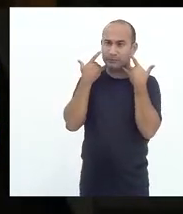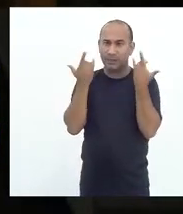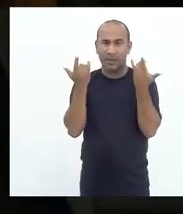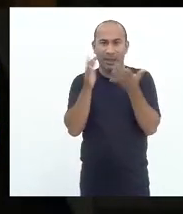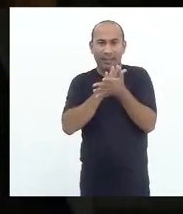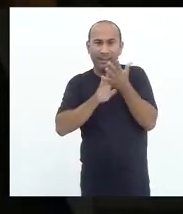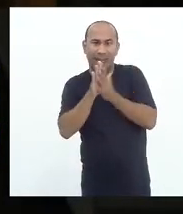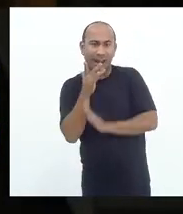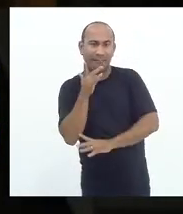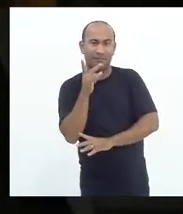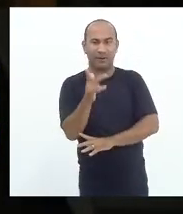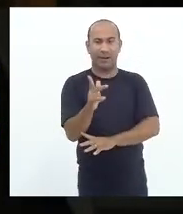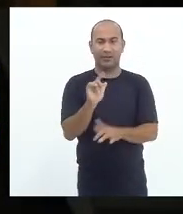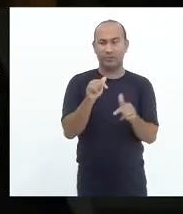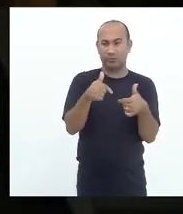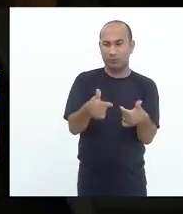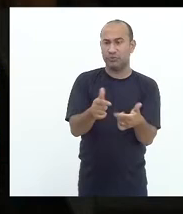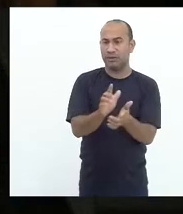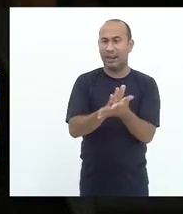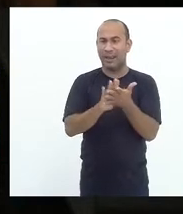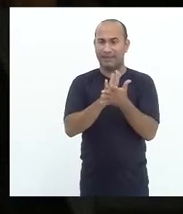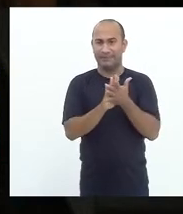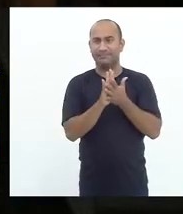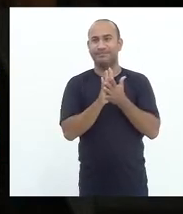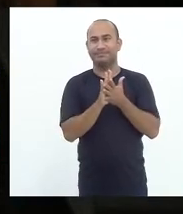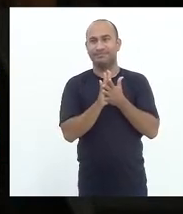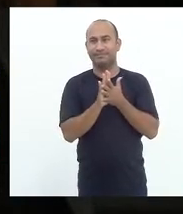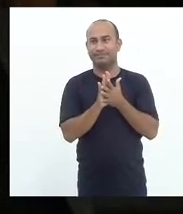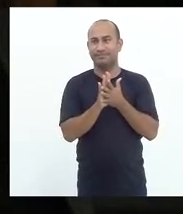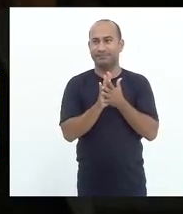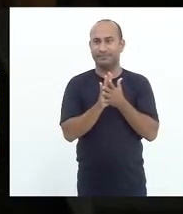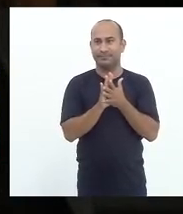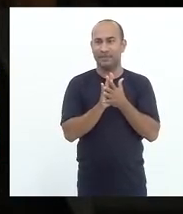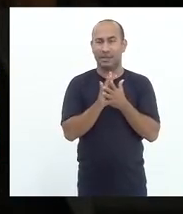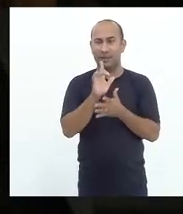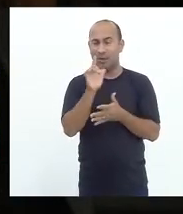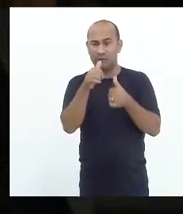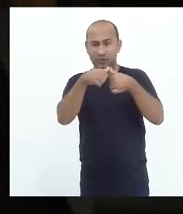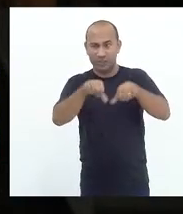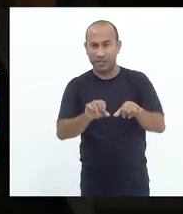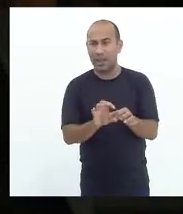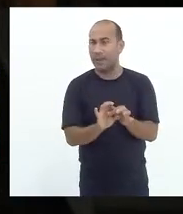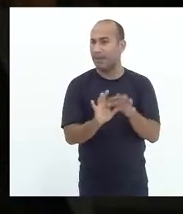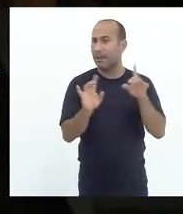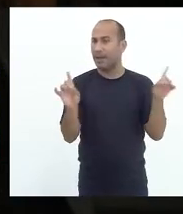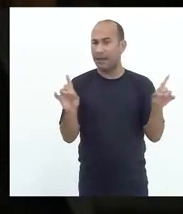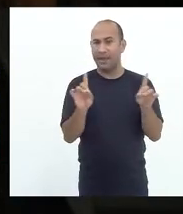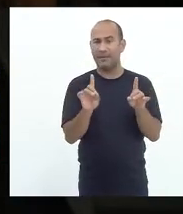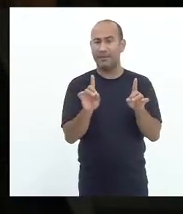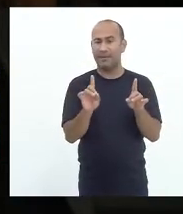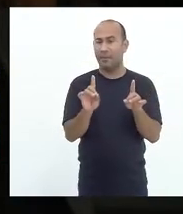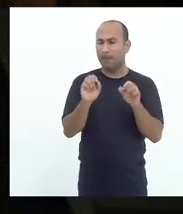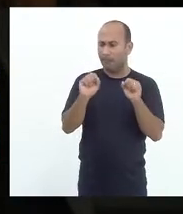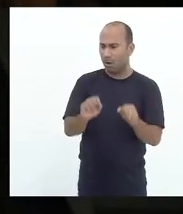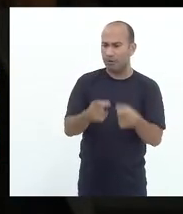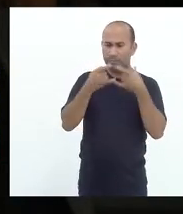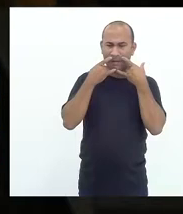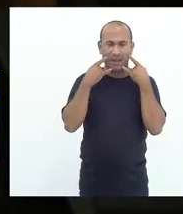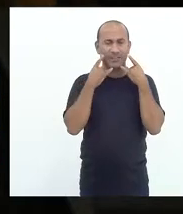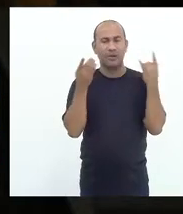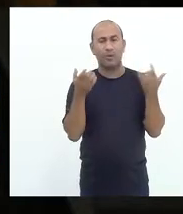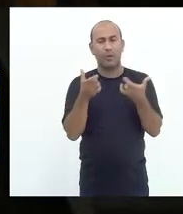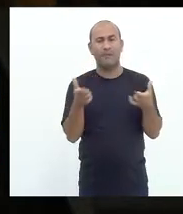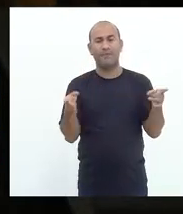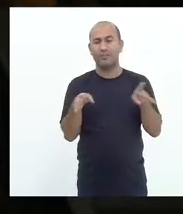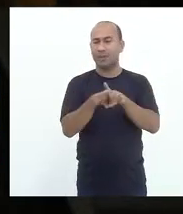foi flexibilizado. Não está flexibilizado a não utilização de máscara em ambiente